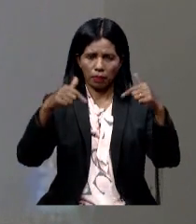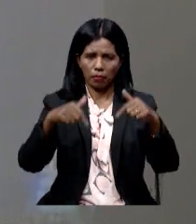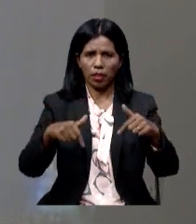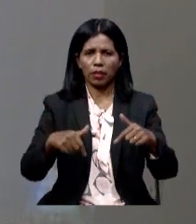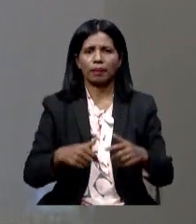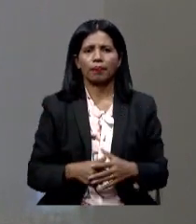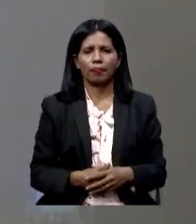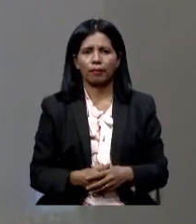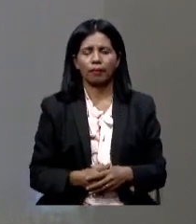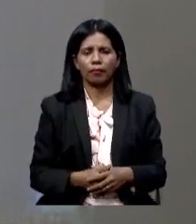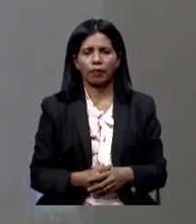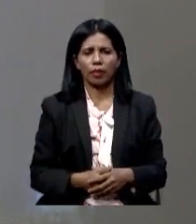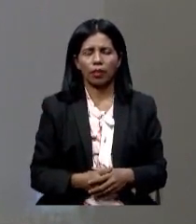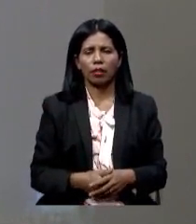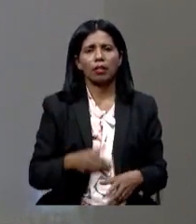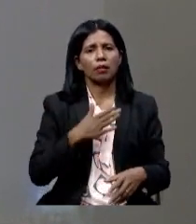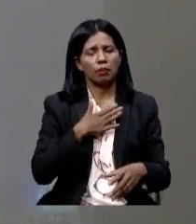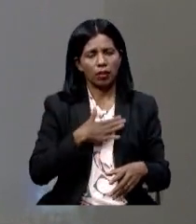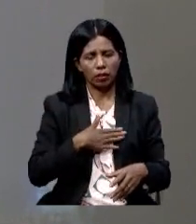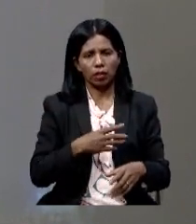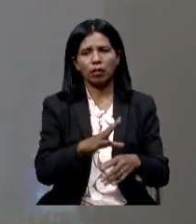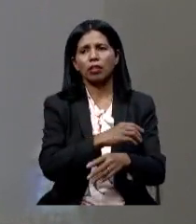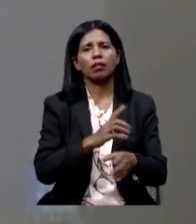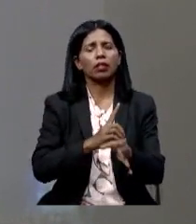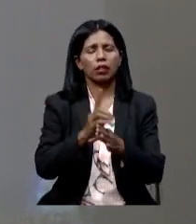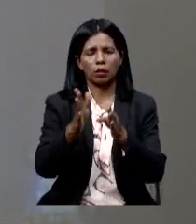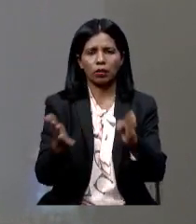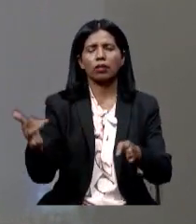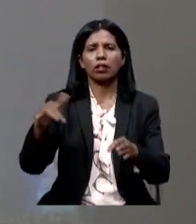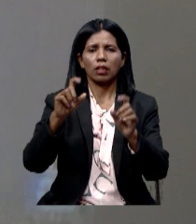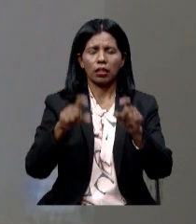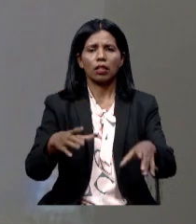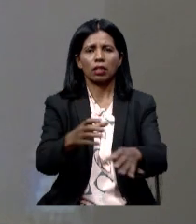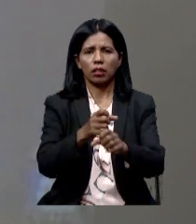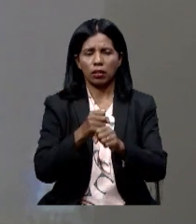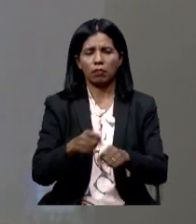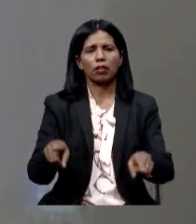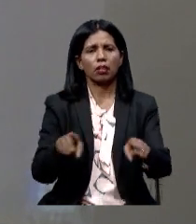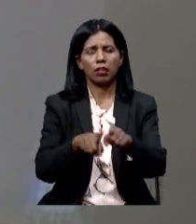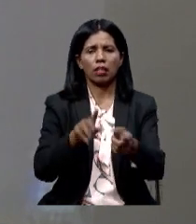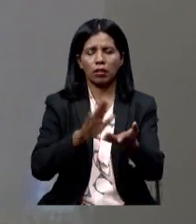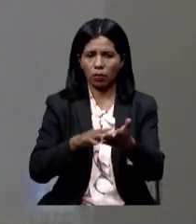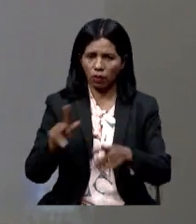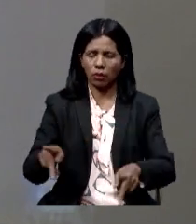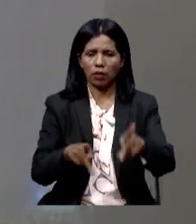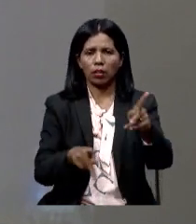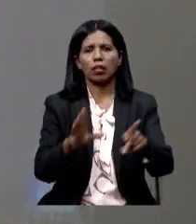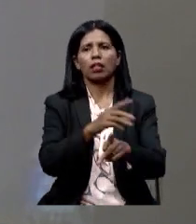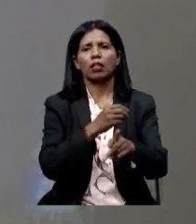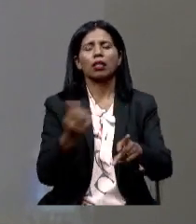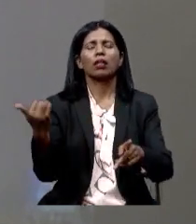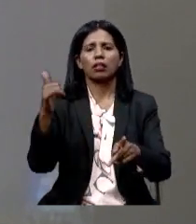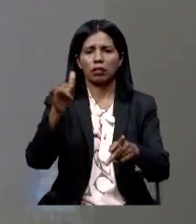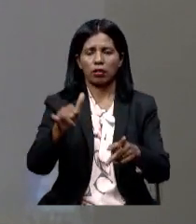direito. Paciência, mestre e diretor ser tem que simu. E então, isso ainda vai acontecer na escola pública, será? Cada sala de aula ainda de rasio,